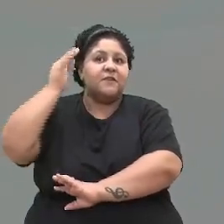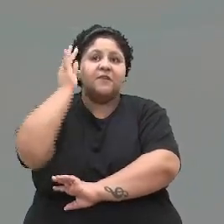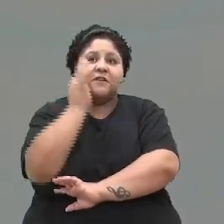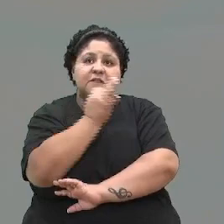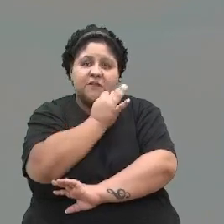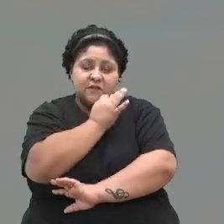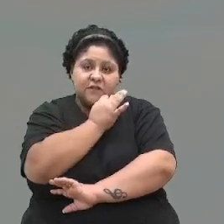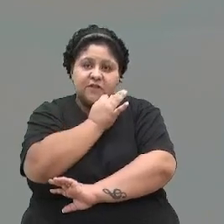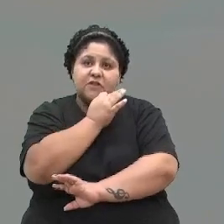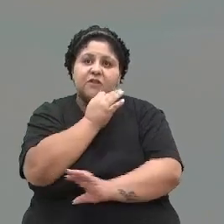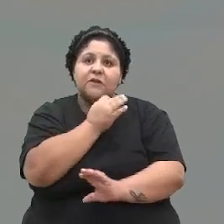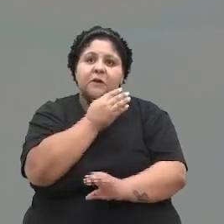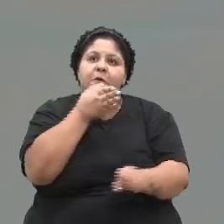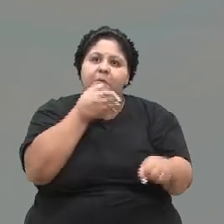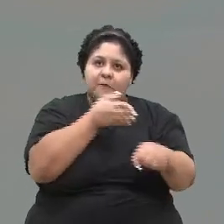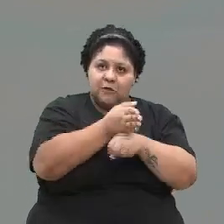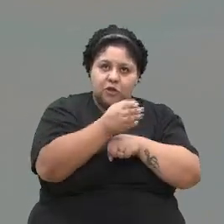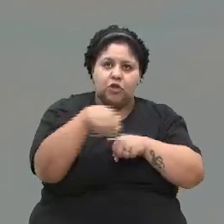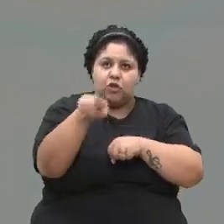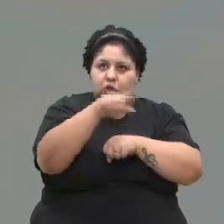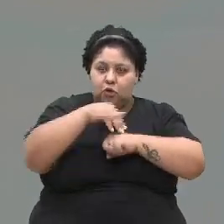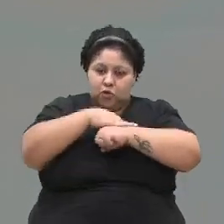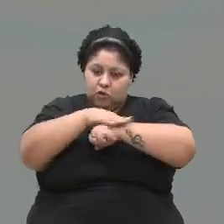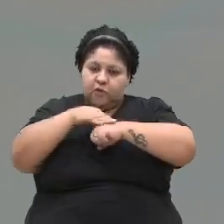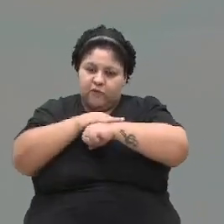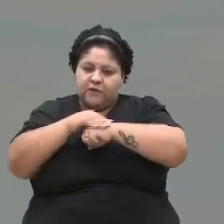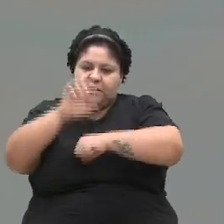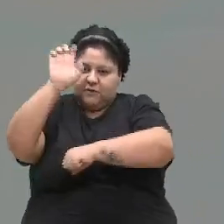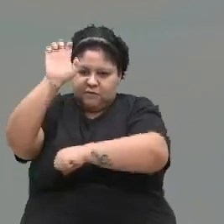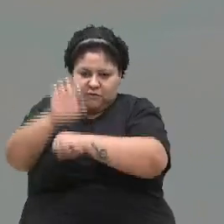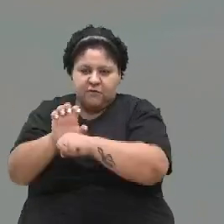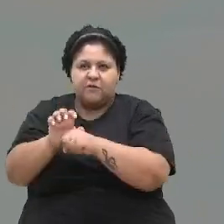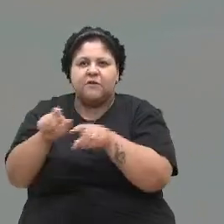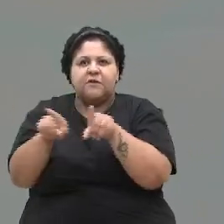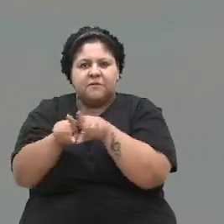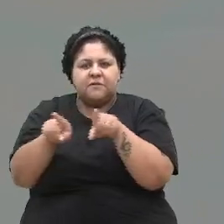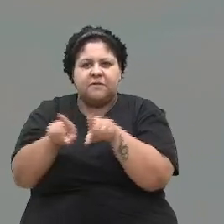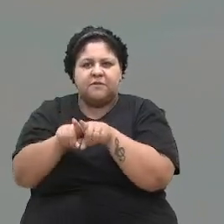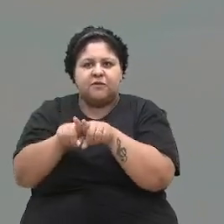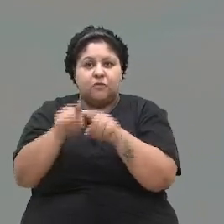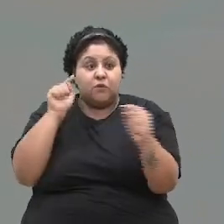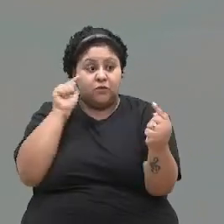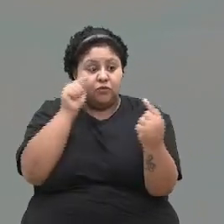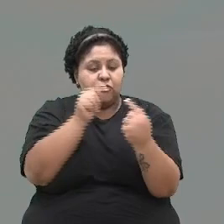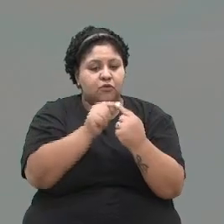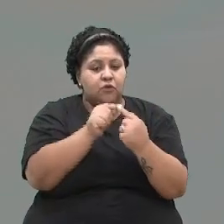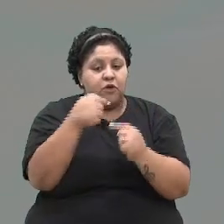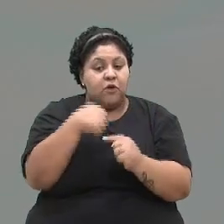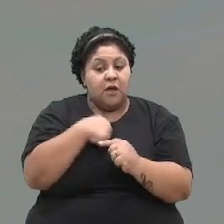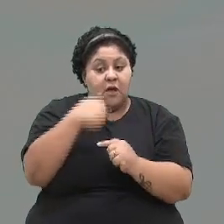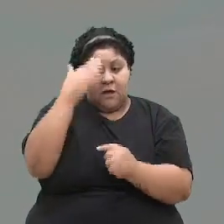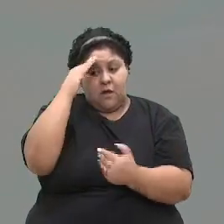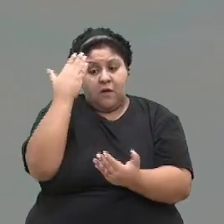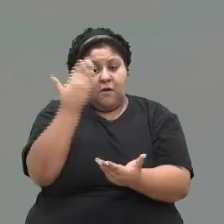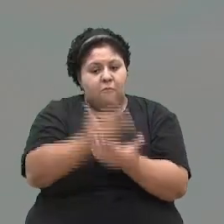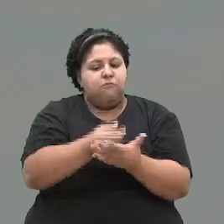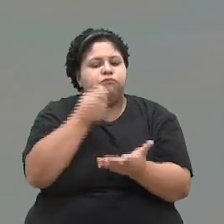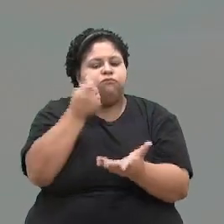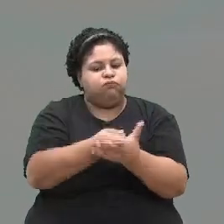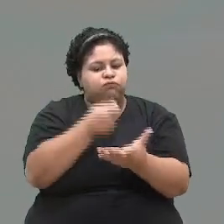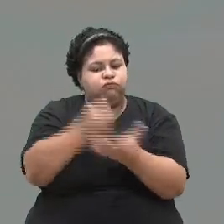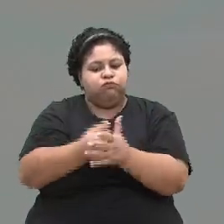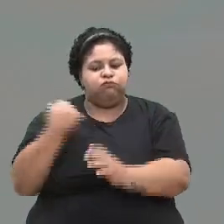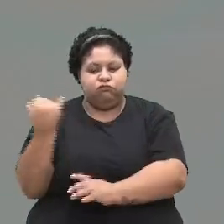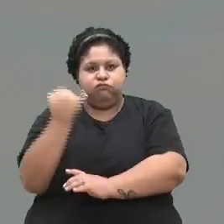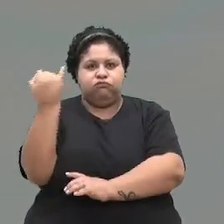nós já fizemos uma conversa em nível estadual, inclusive com este objetivo, e eu acredito que é uma luta muito importante que